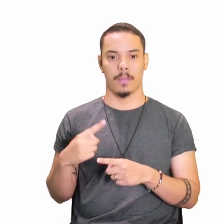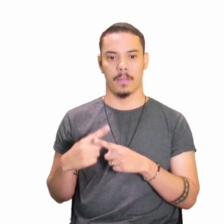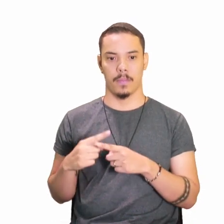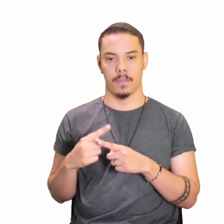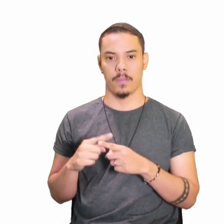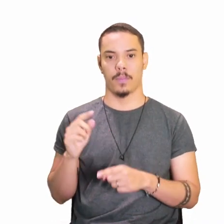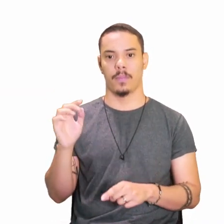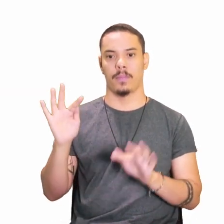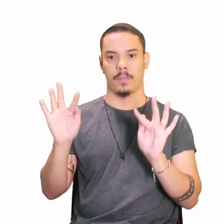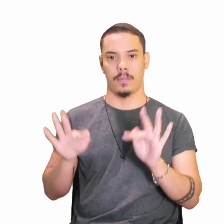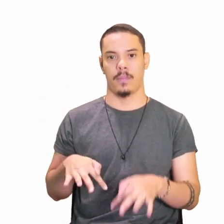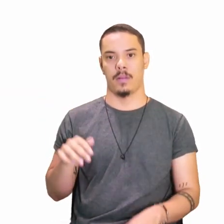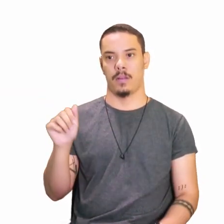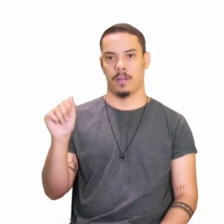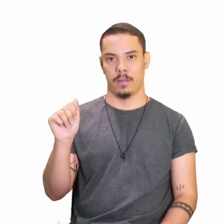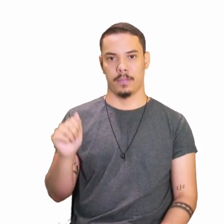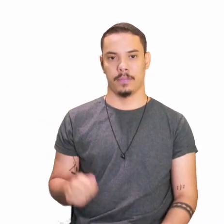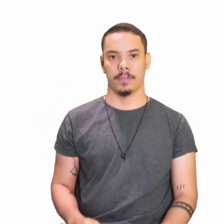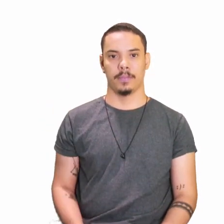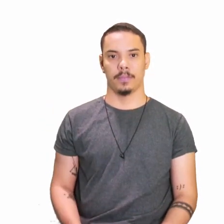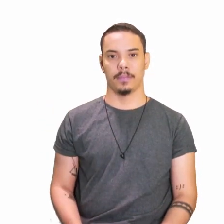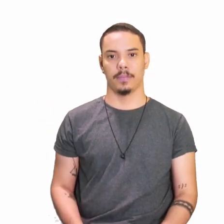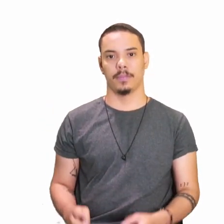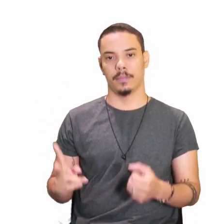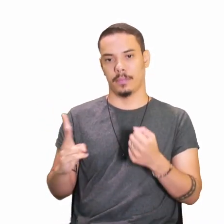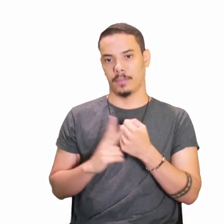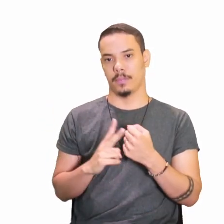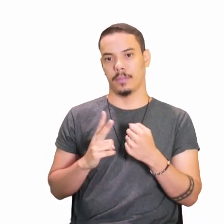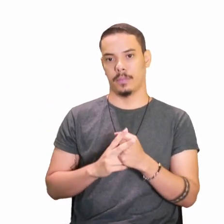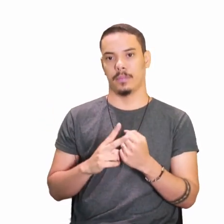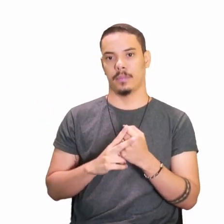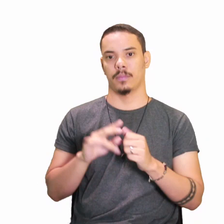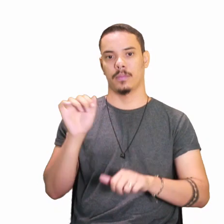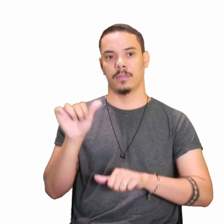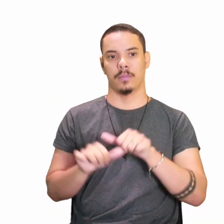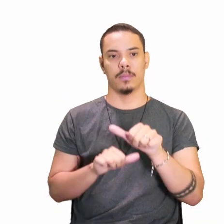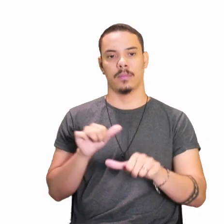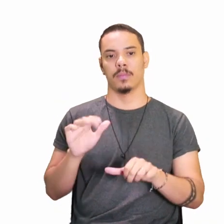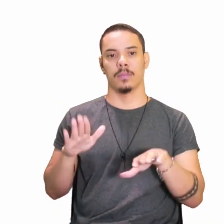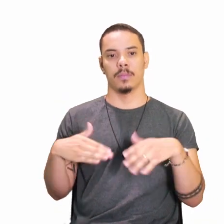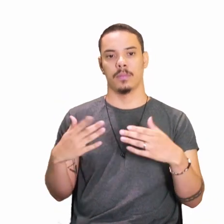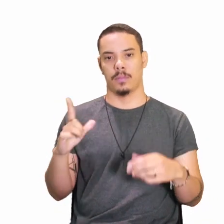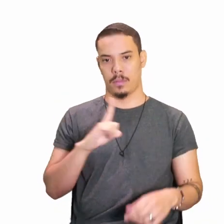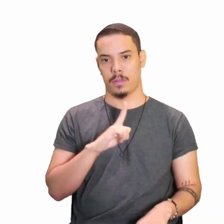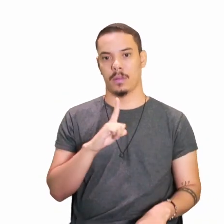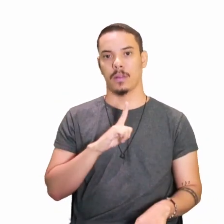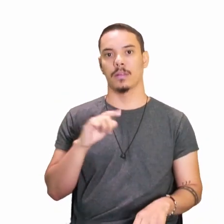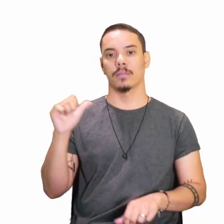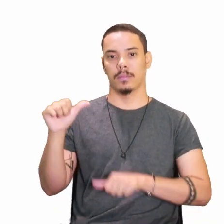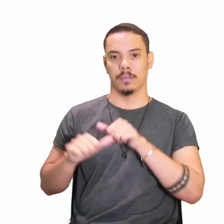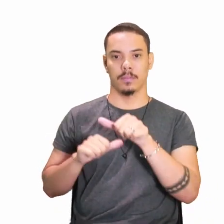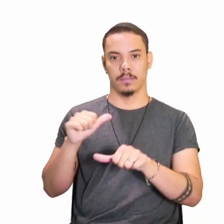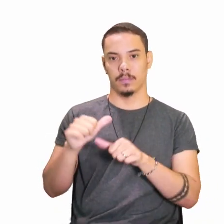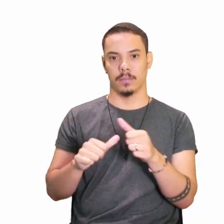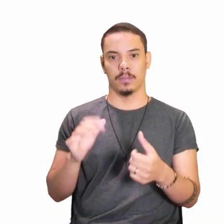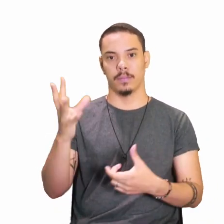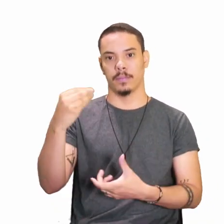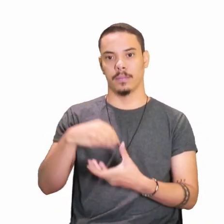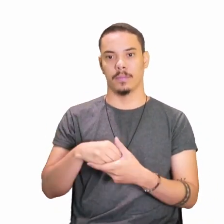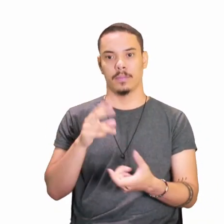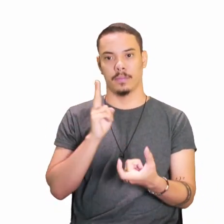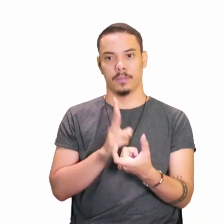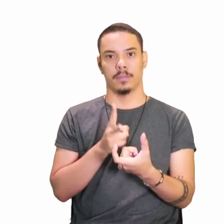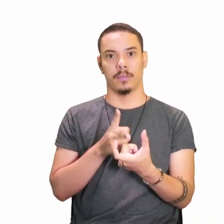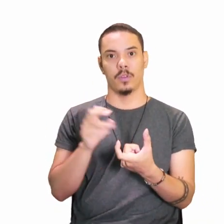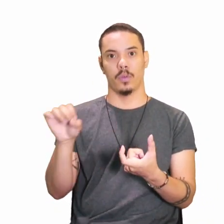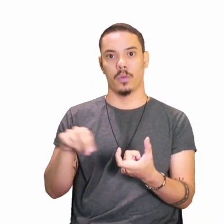beleza então vamos lá vemos irregulares os que sofrem alterações no Radical